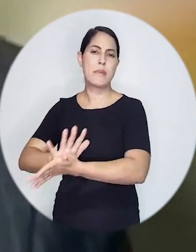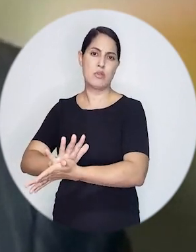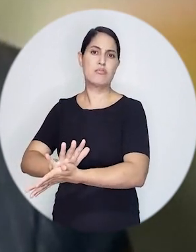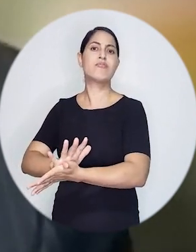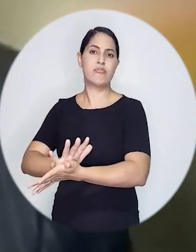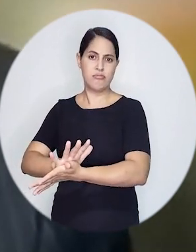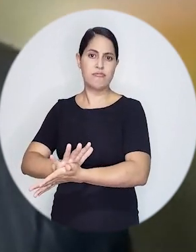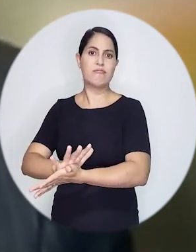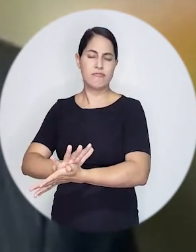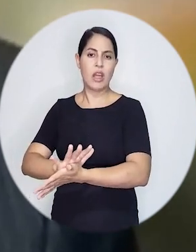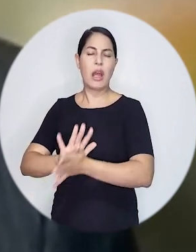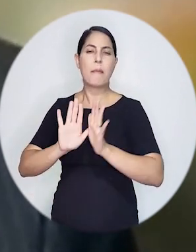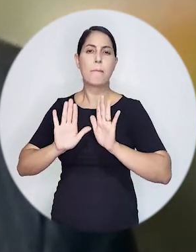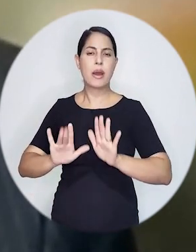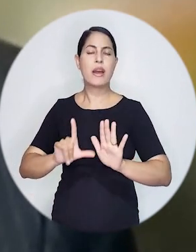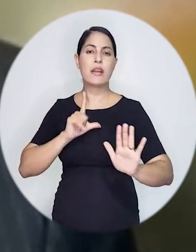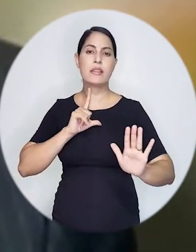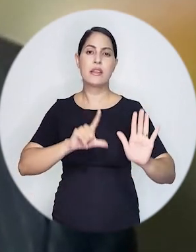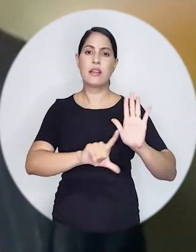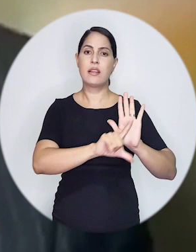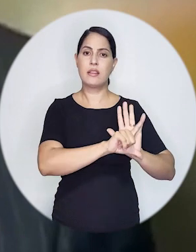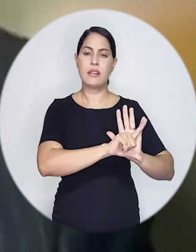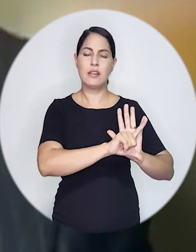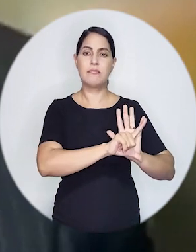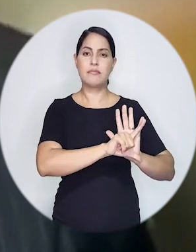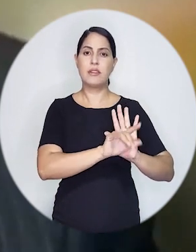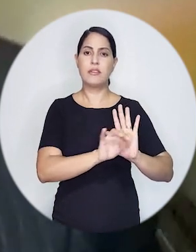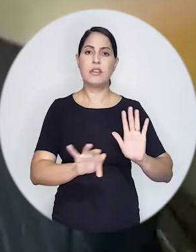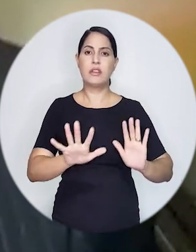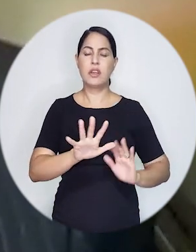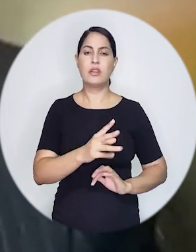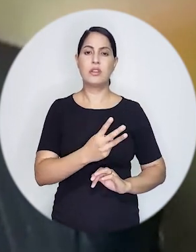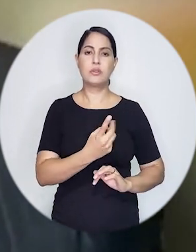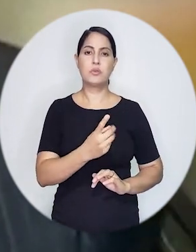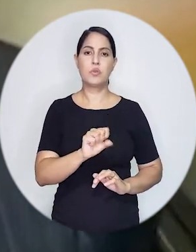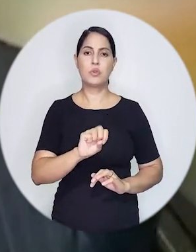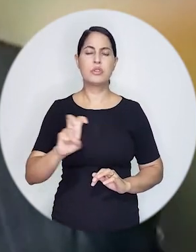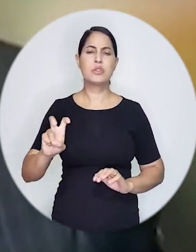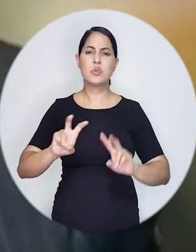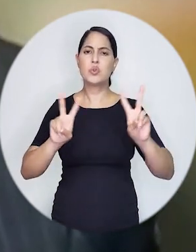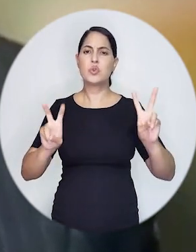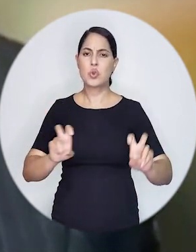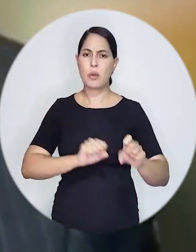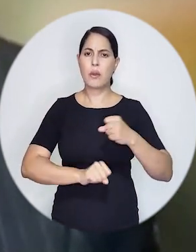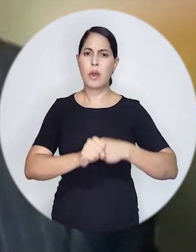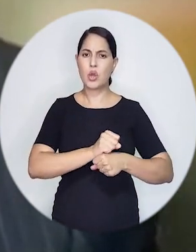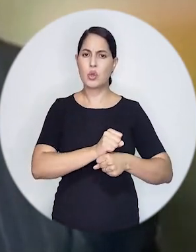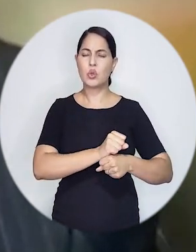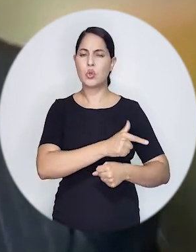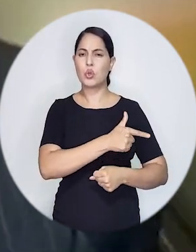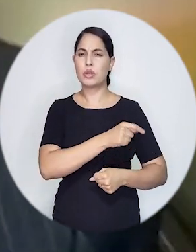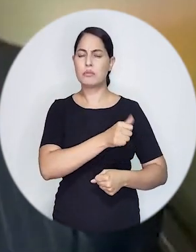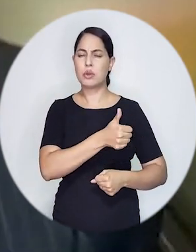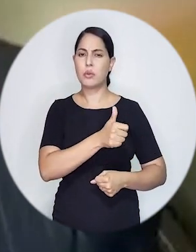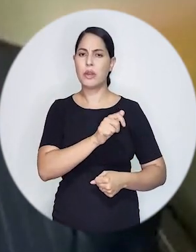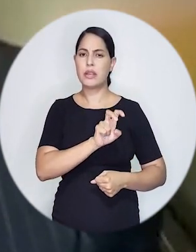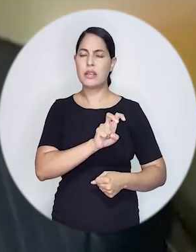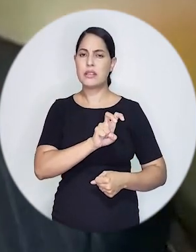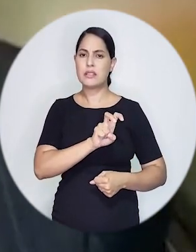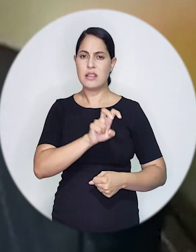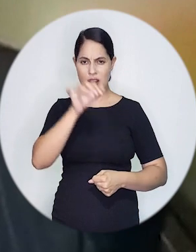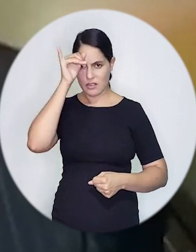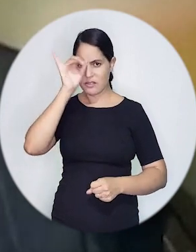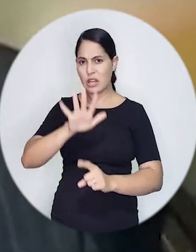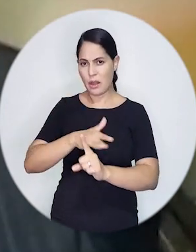uma discriminação, né? A gente tem a Lei Federal 13185 de 2015, que ela trata do Programa de Combate